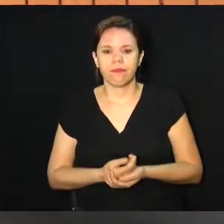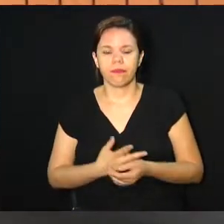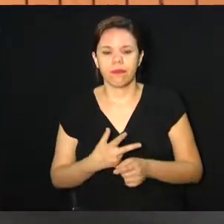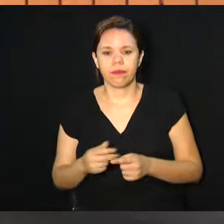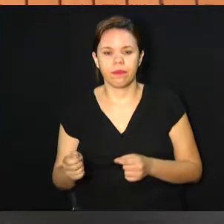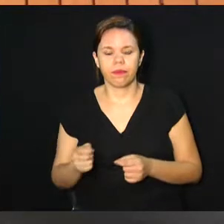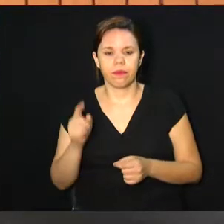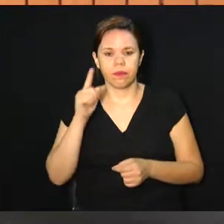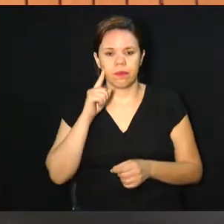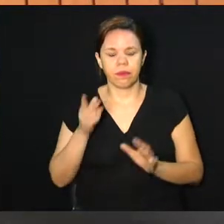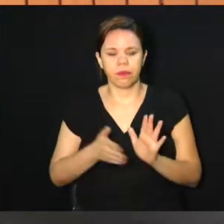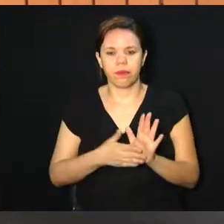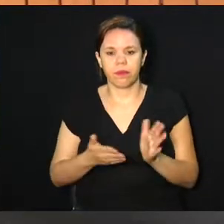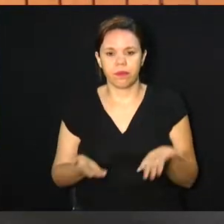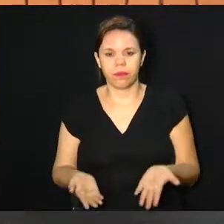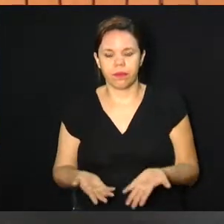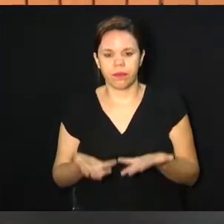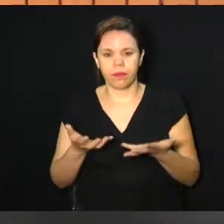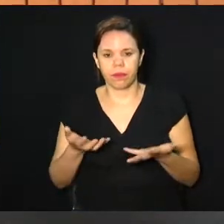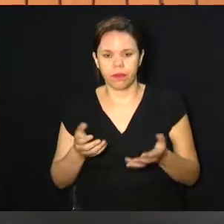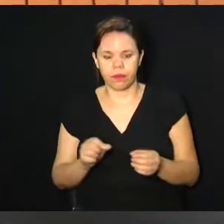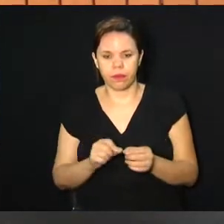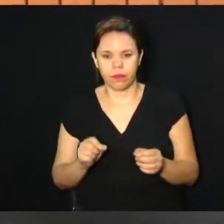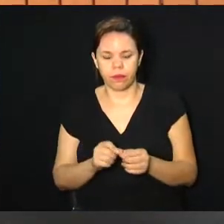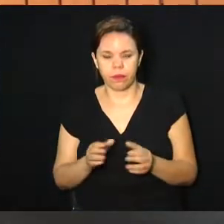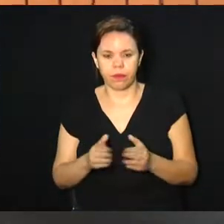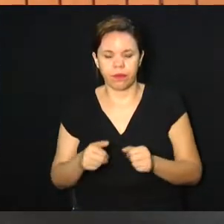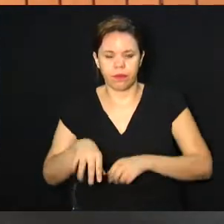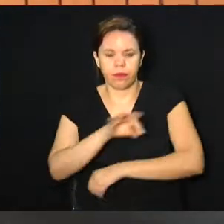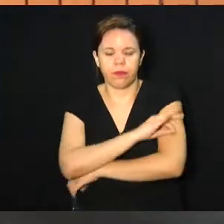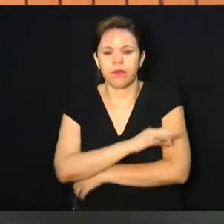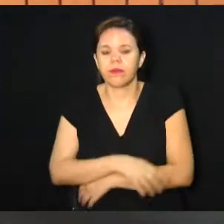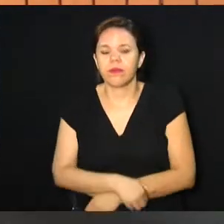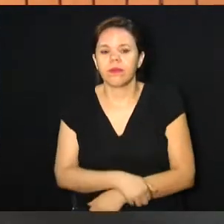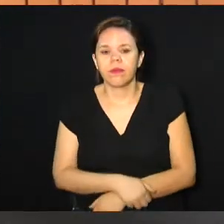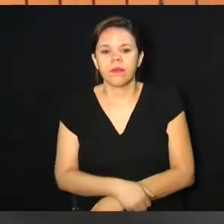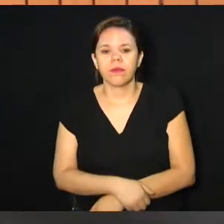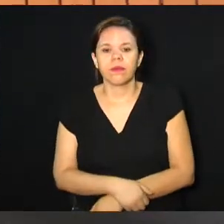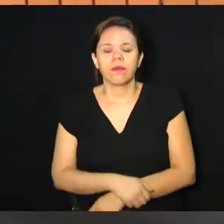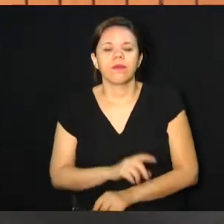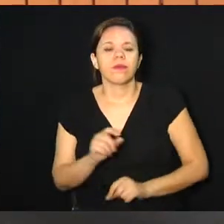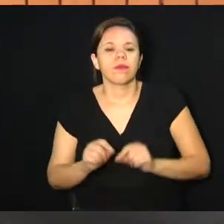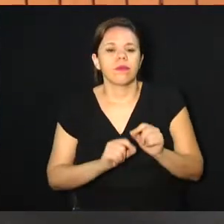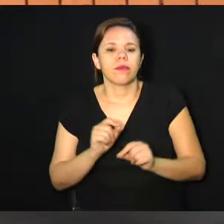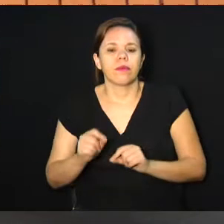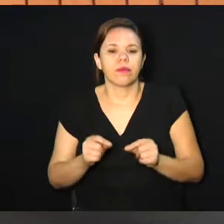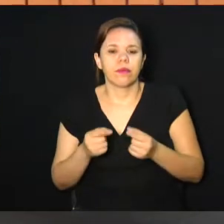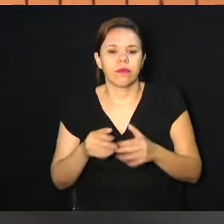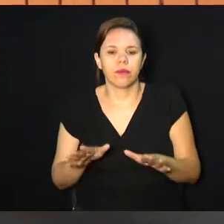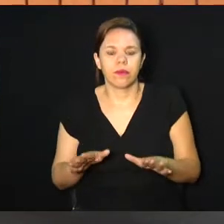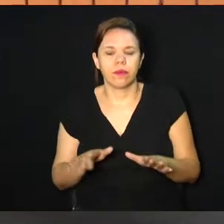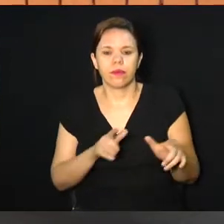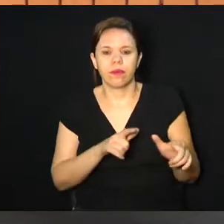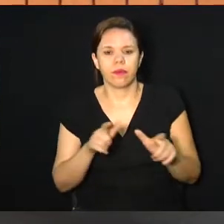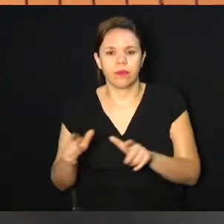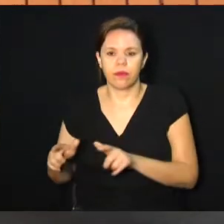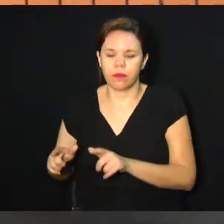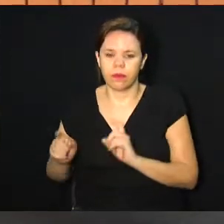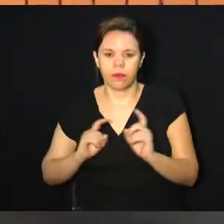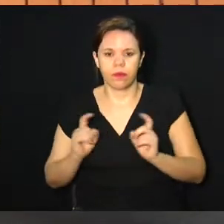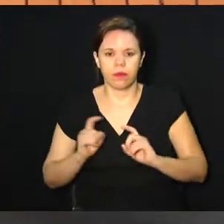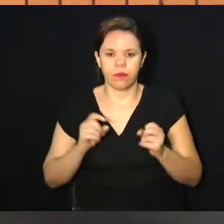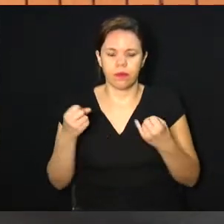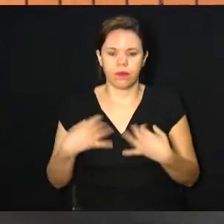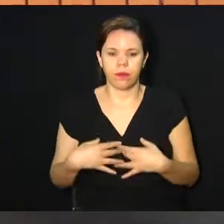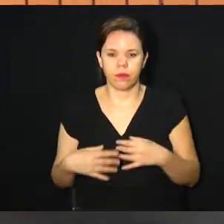validando o que está sendo proposto. Então, queria fazer esse apelo à Prefeitura para que amplie esses espaços de audiência, de